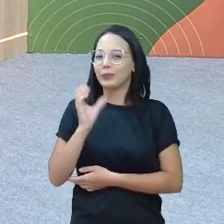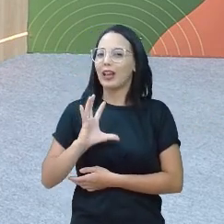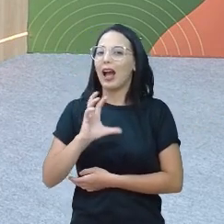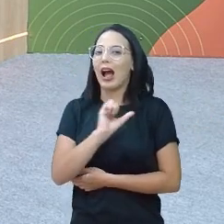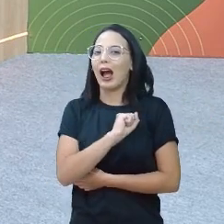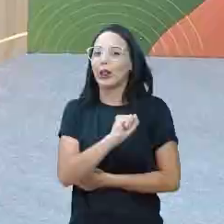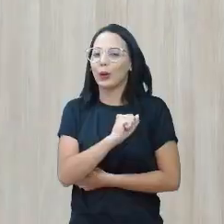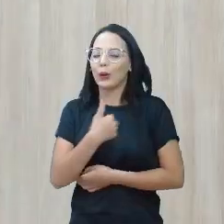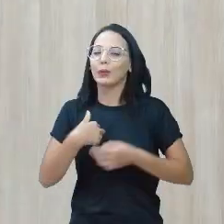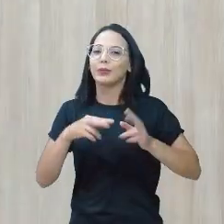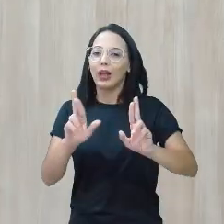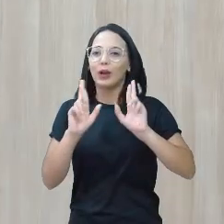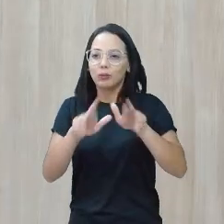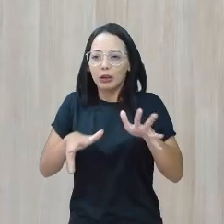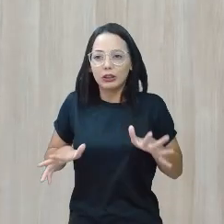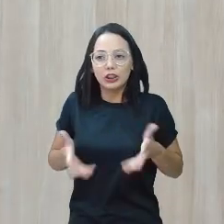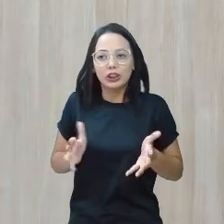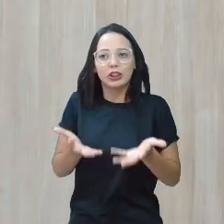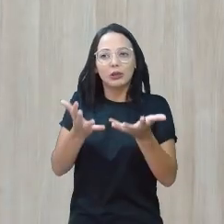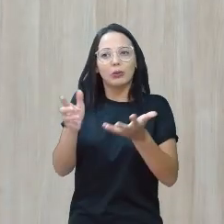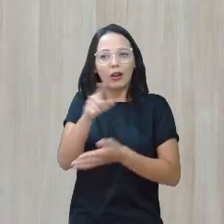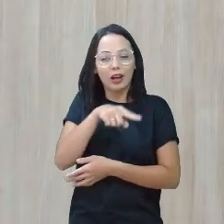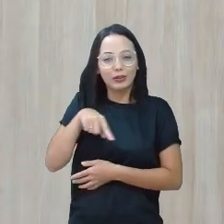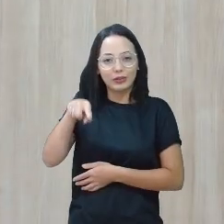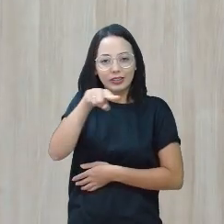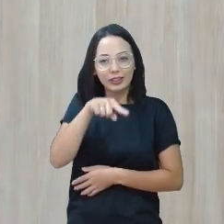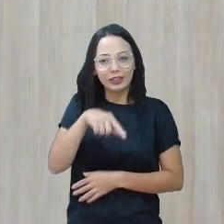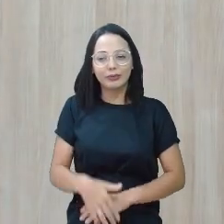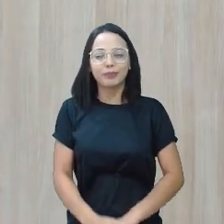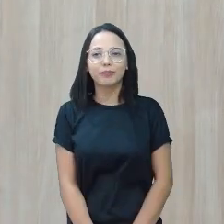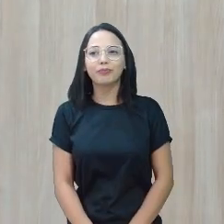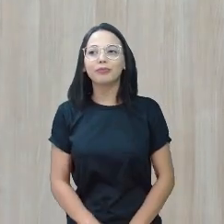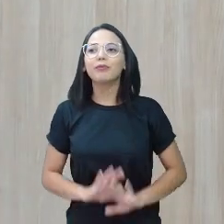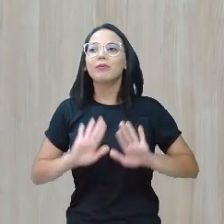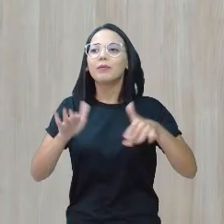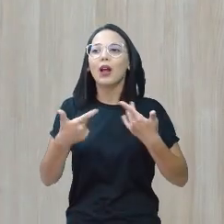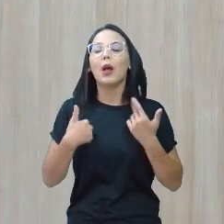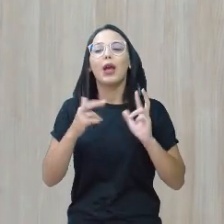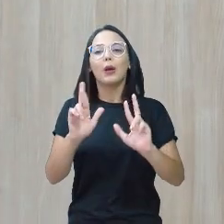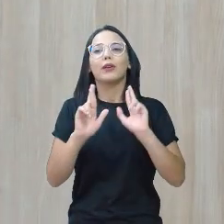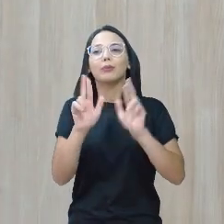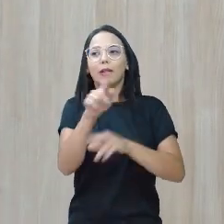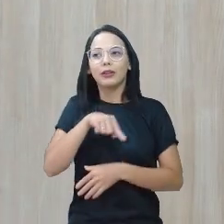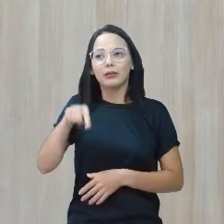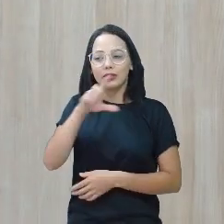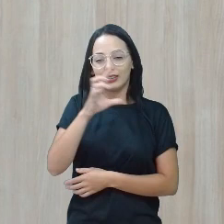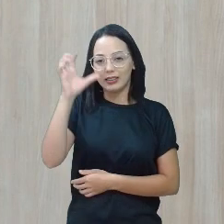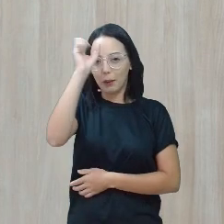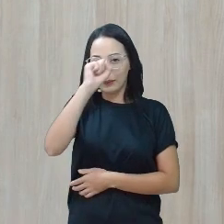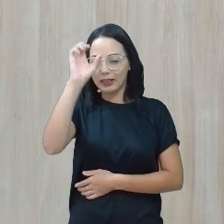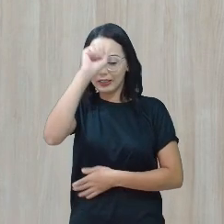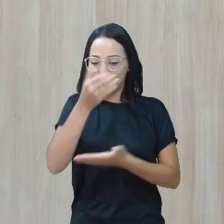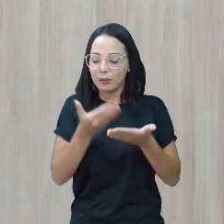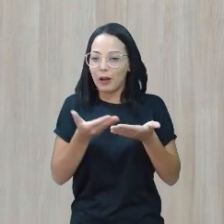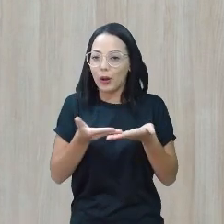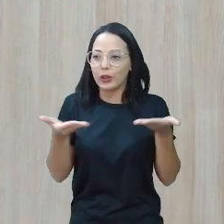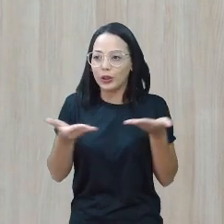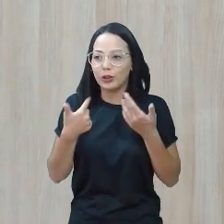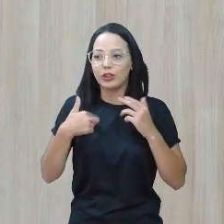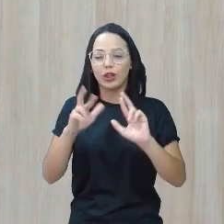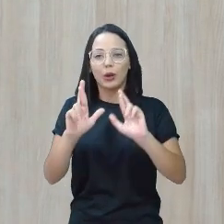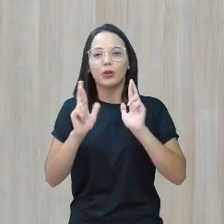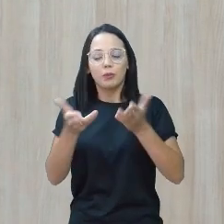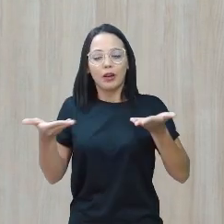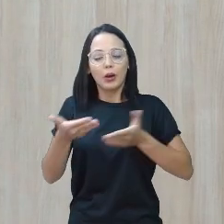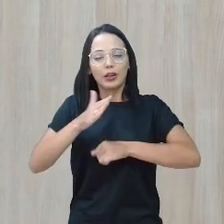isso e eu espero ter instigado isso em vocês também, tá certo? Bom, gente, eu espero que vocês tenham aprendido por aqui na aula de hoje. Eu espero que